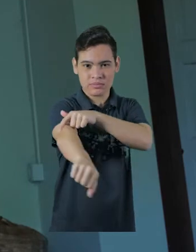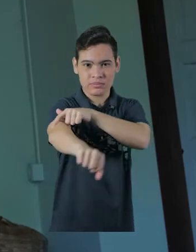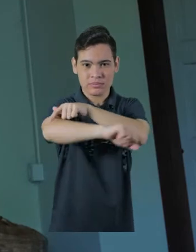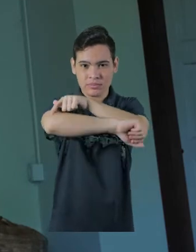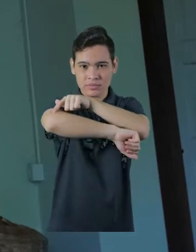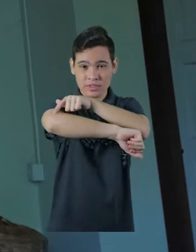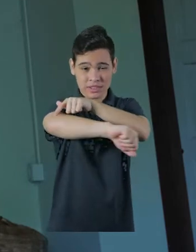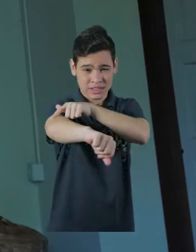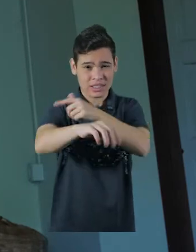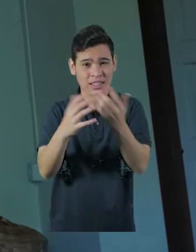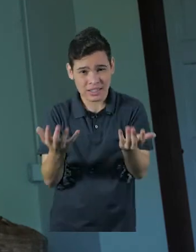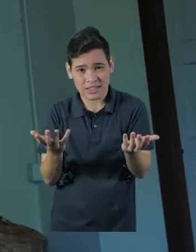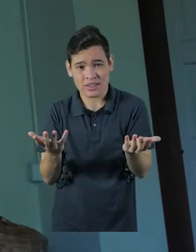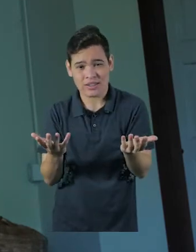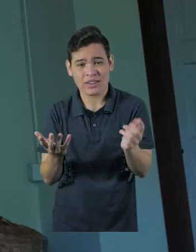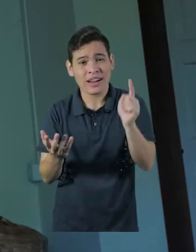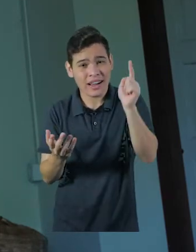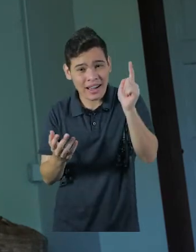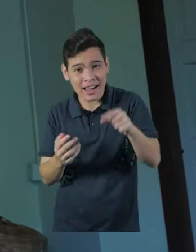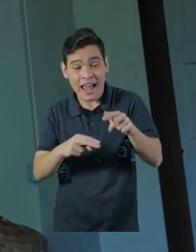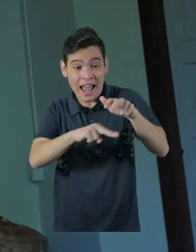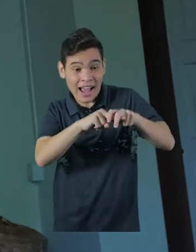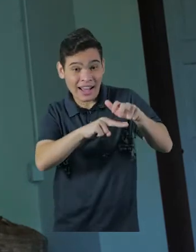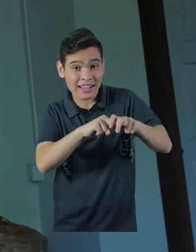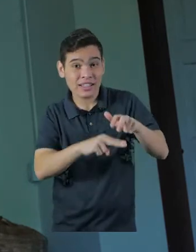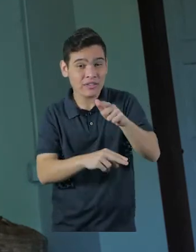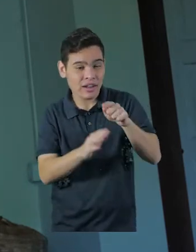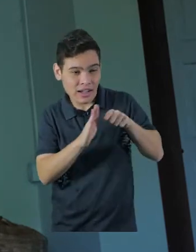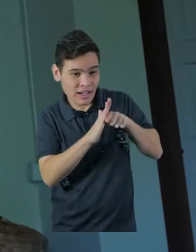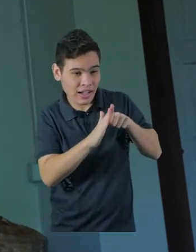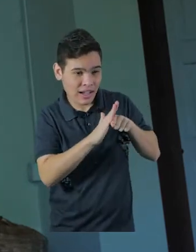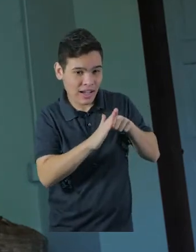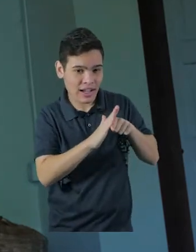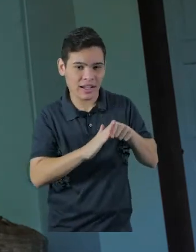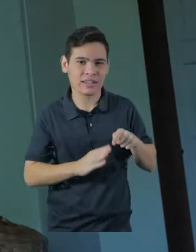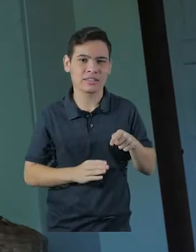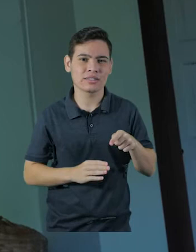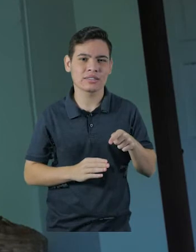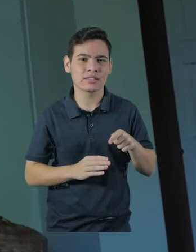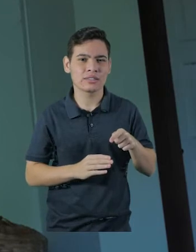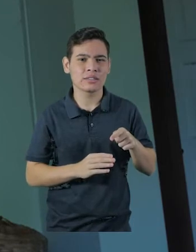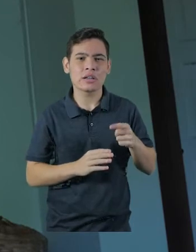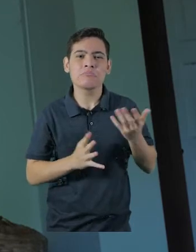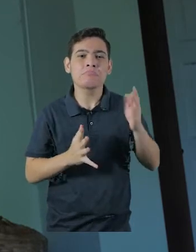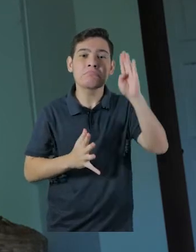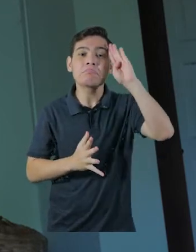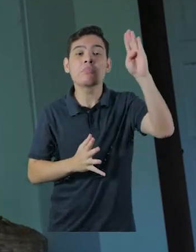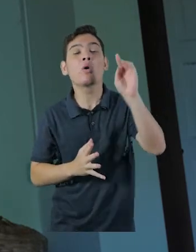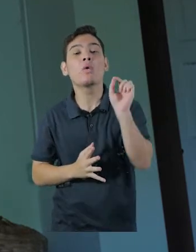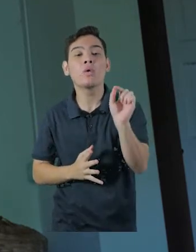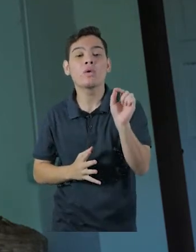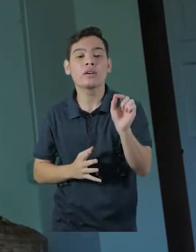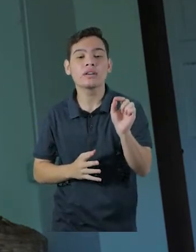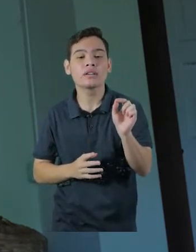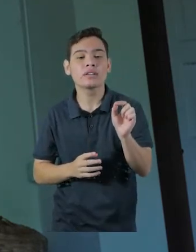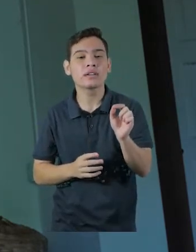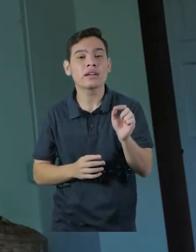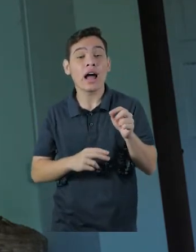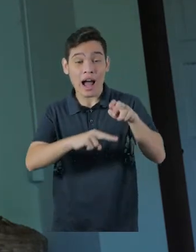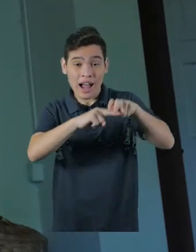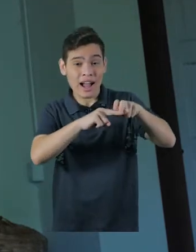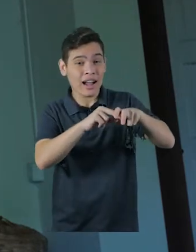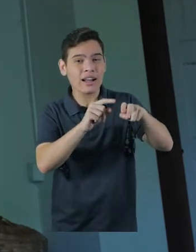vai investigar dançando com a cadeira. A ideia é abordar a cadeira como se fosse um corpo